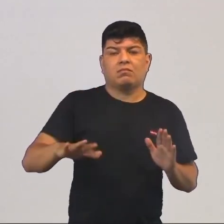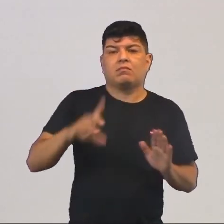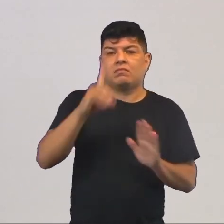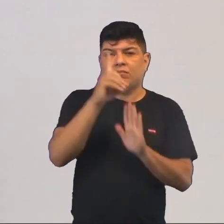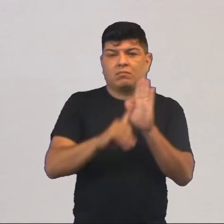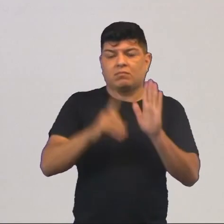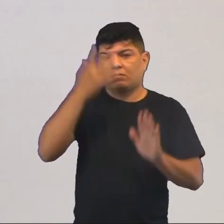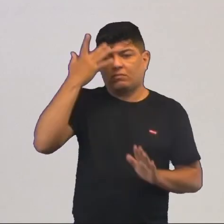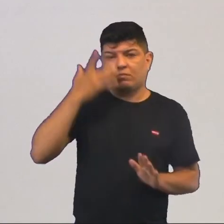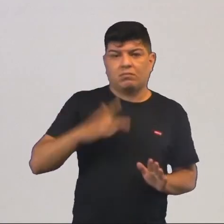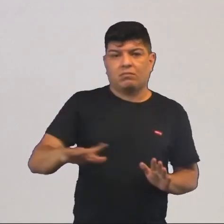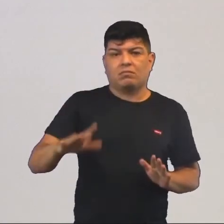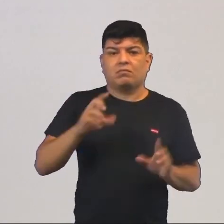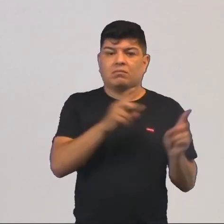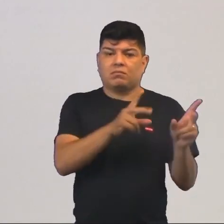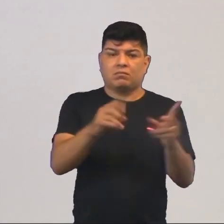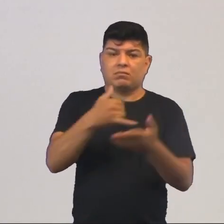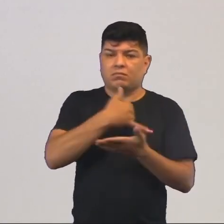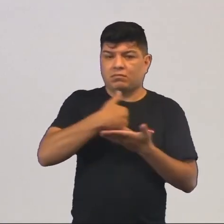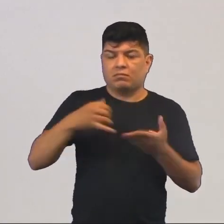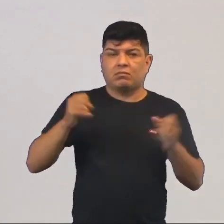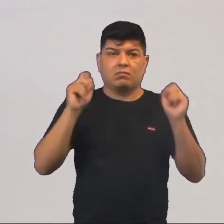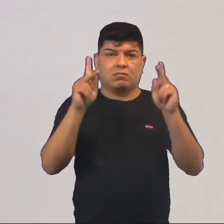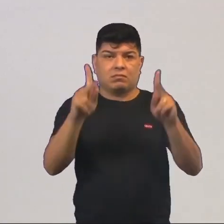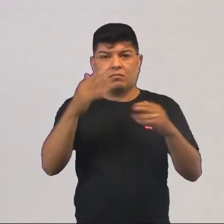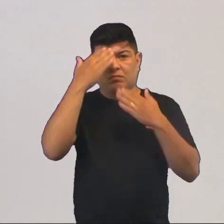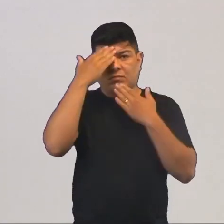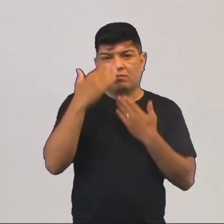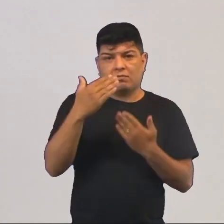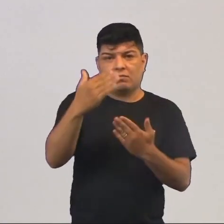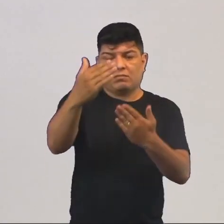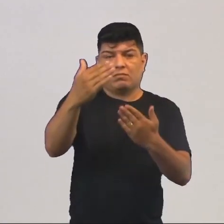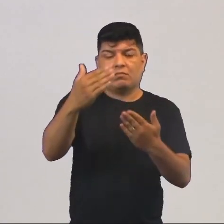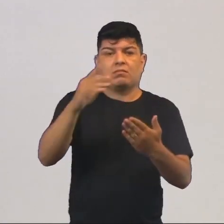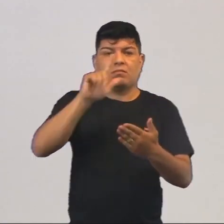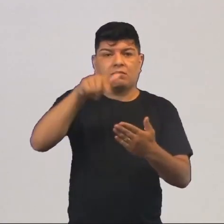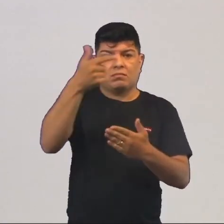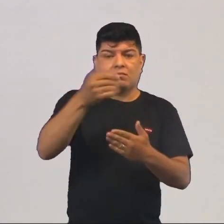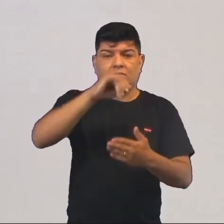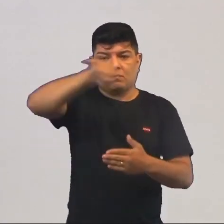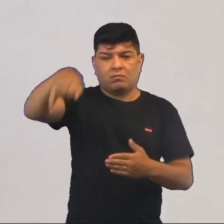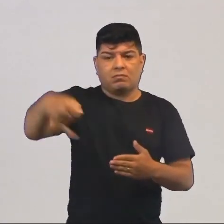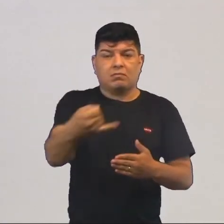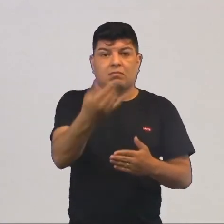violência doméstica e o narcotráfico. Ok? Muito obrigado. Até a próxima